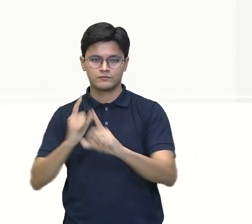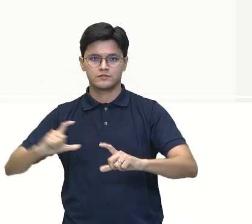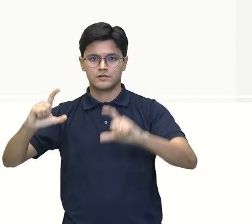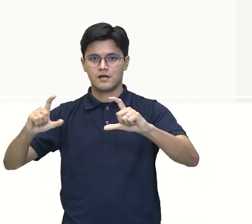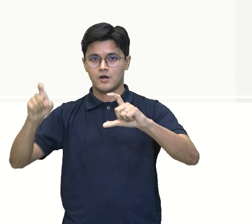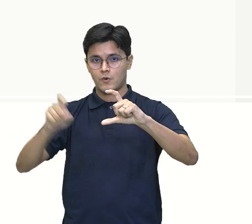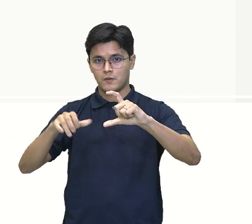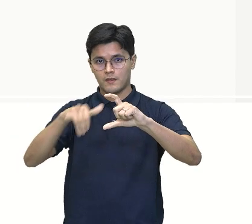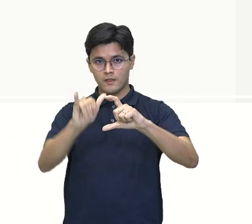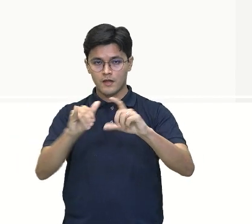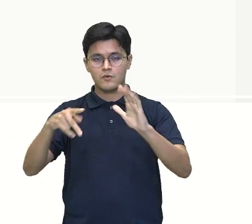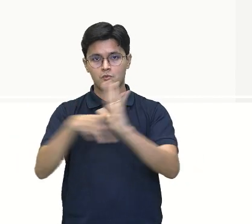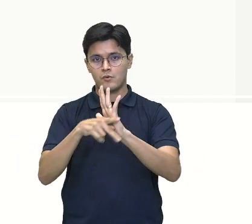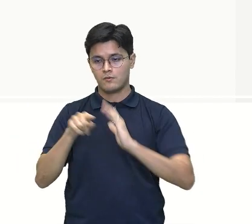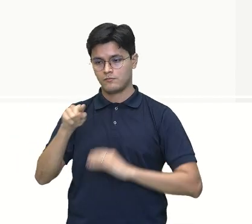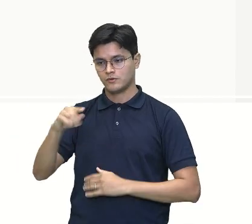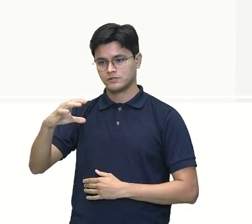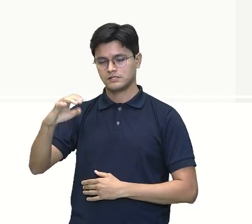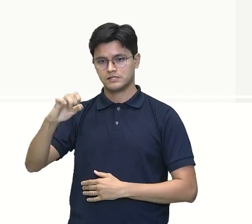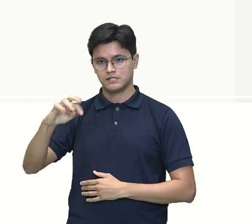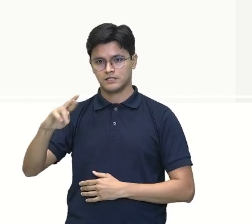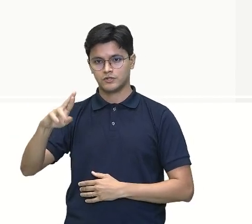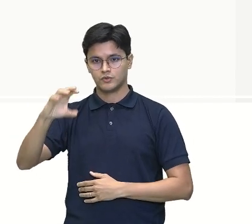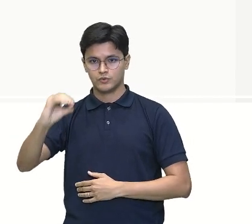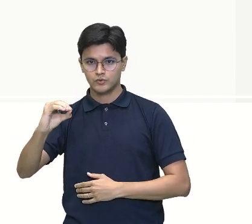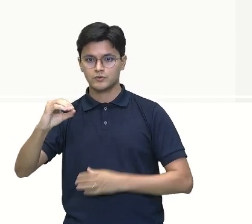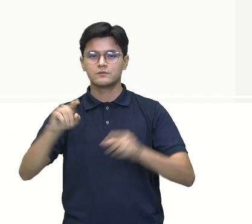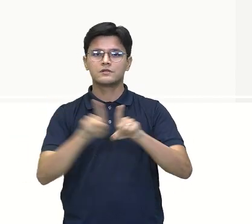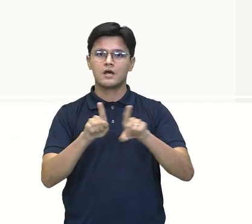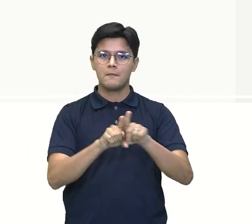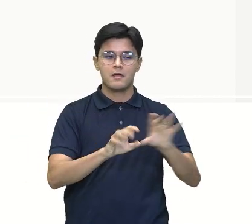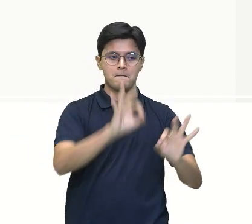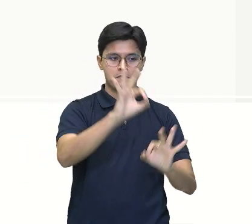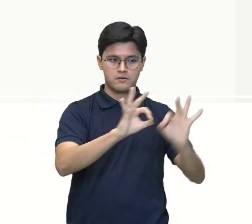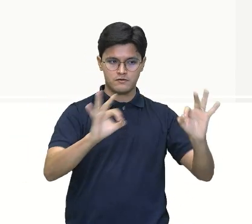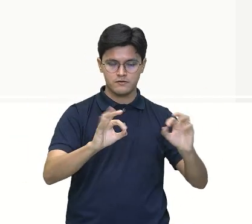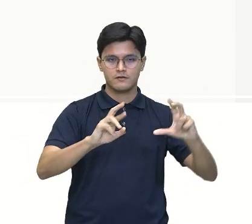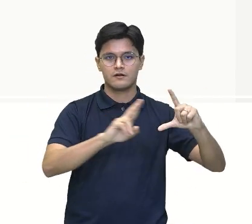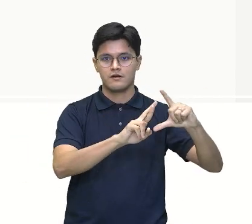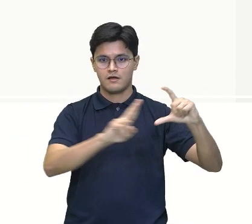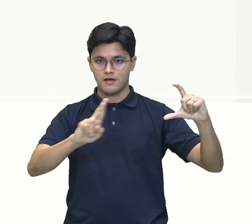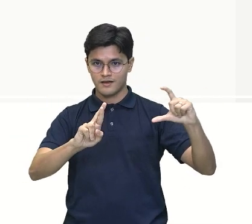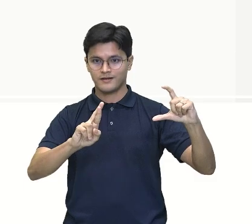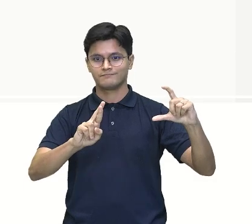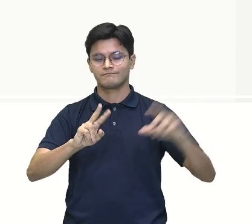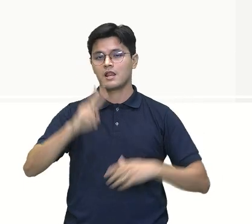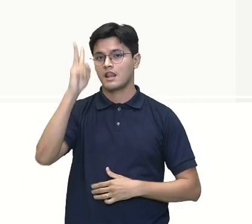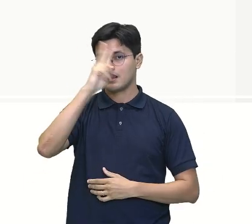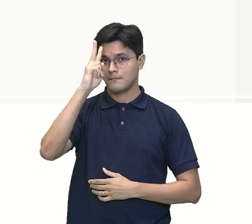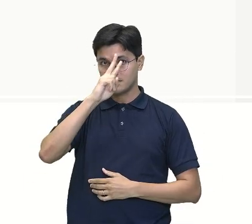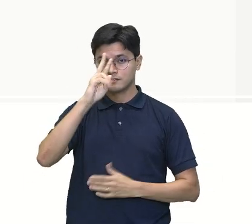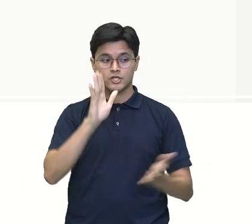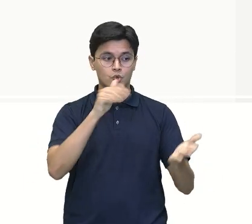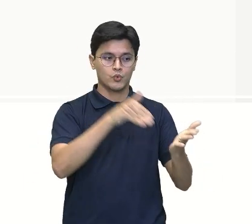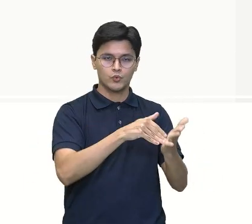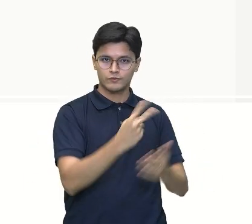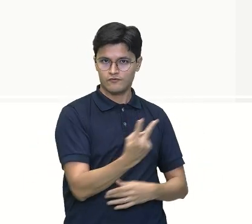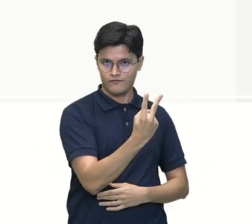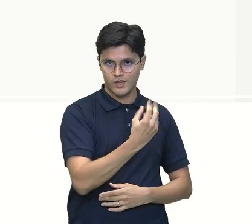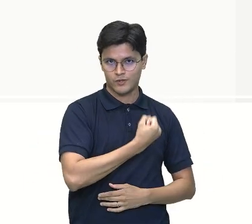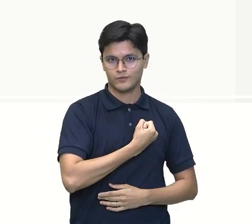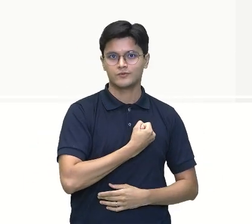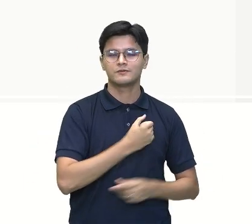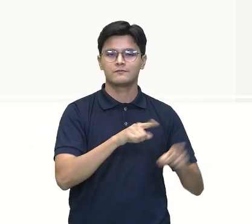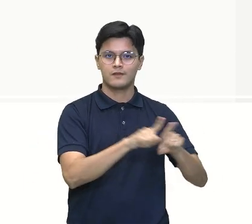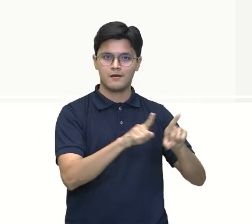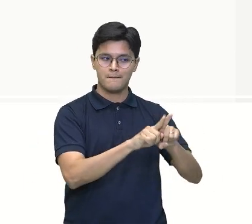do raio. Só lembrar que aquele último valor ele está elevado ao quadrado, tá certo?